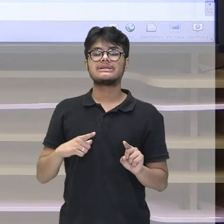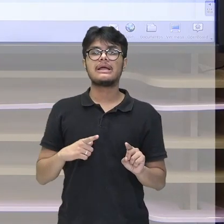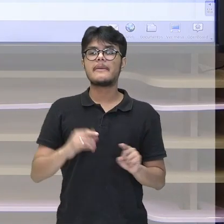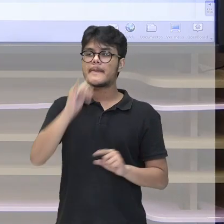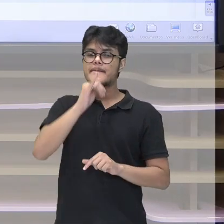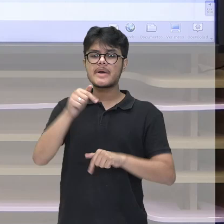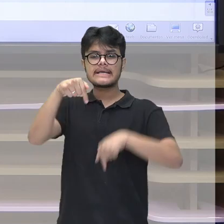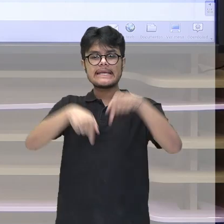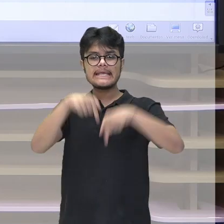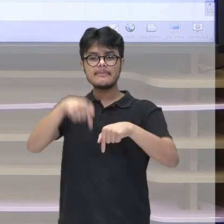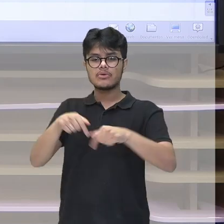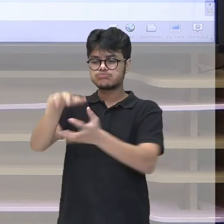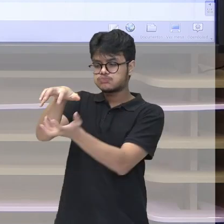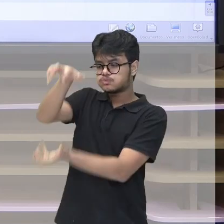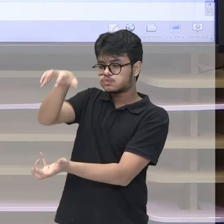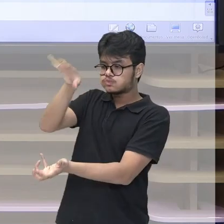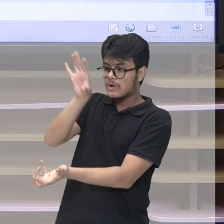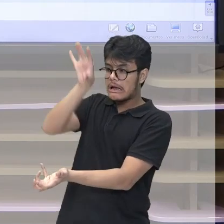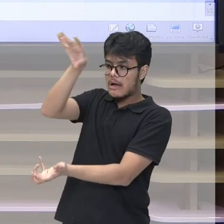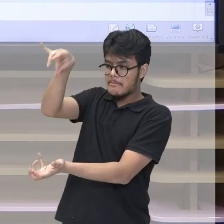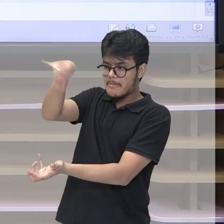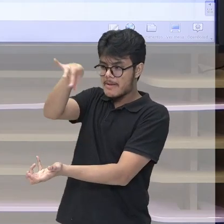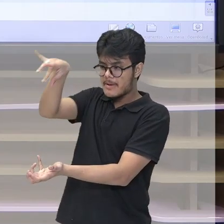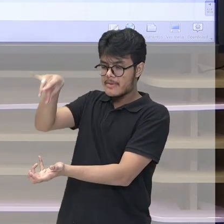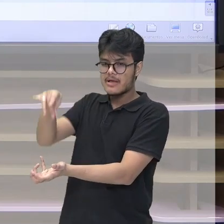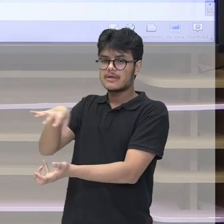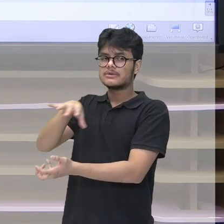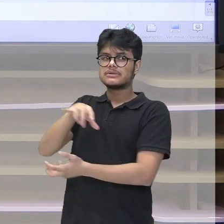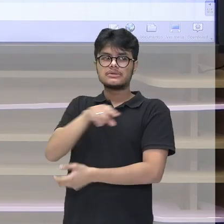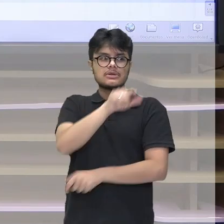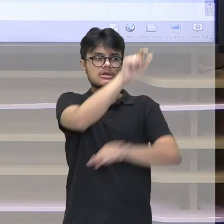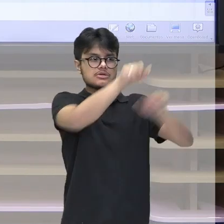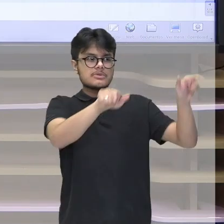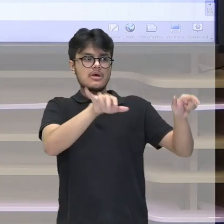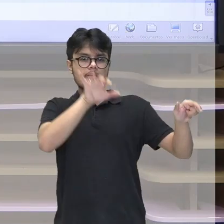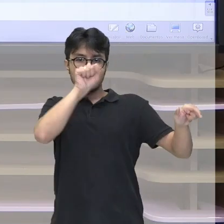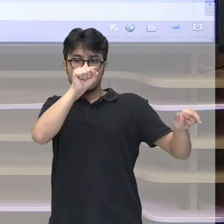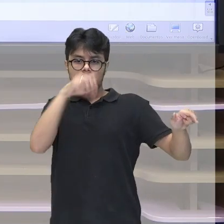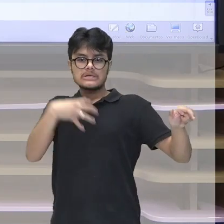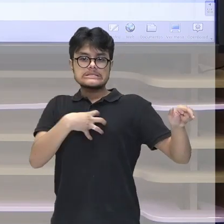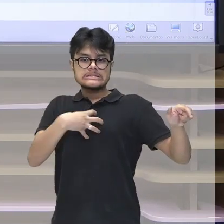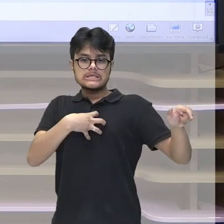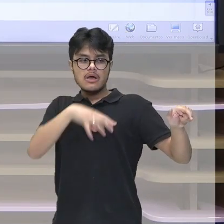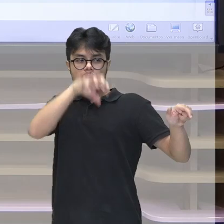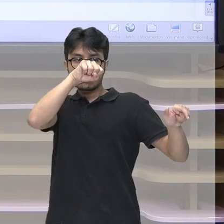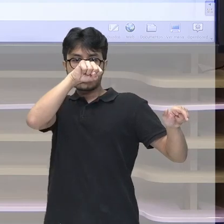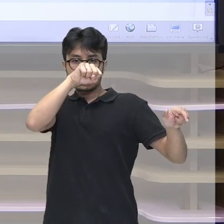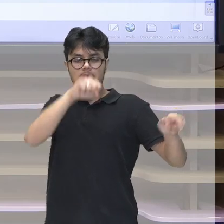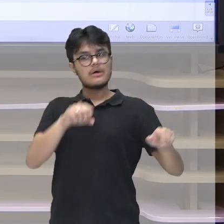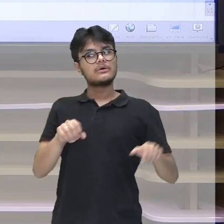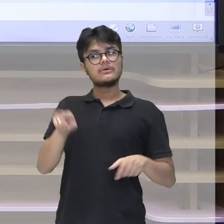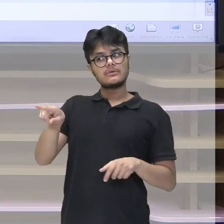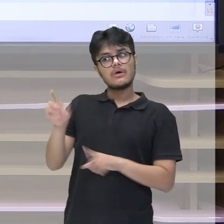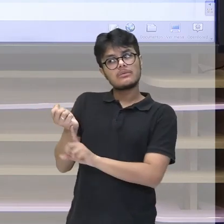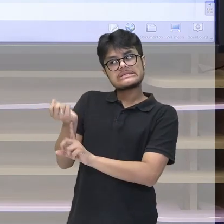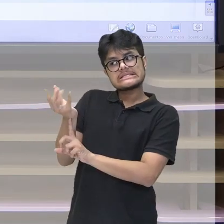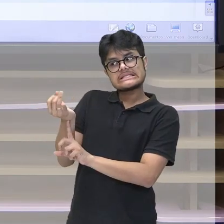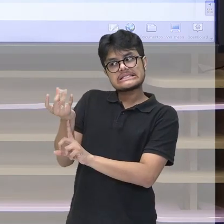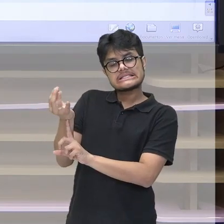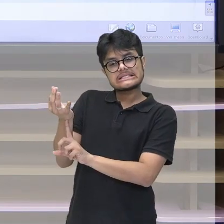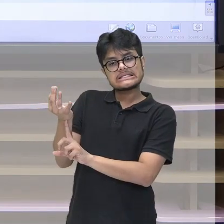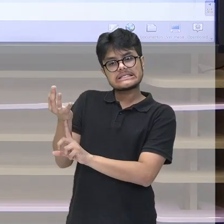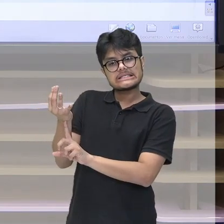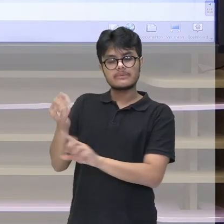acrescentado, né, substância para que se ele escapar a gente sinta o cheiro, com o gás natural também é feito a